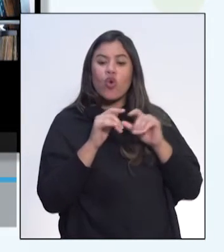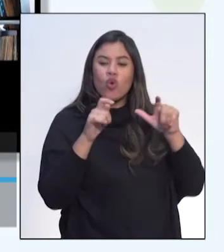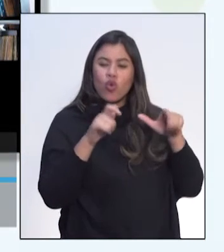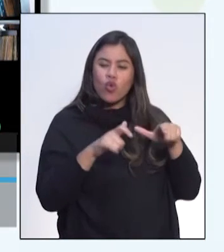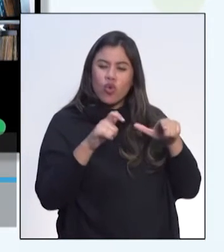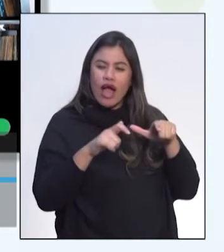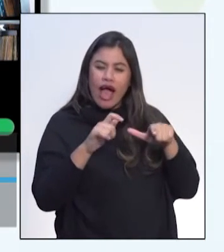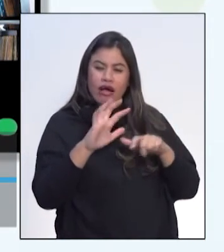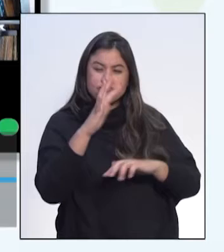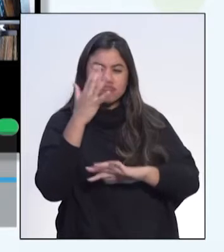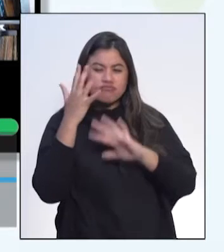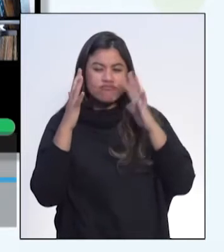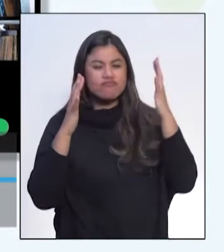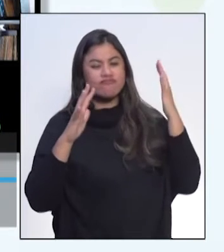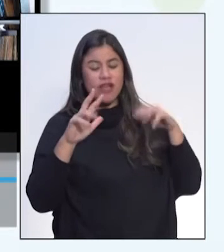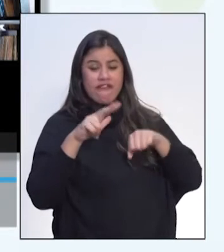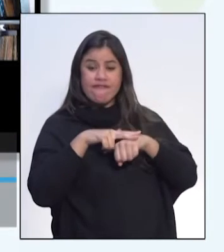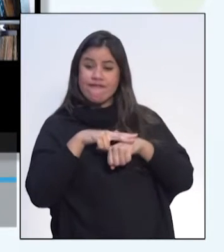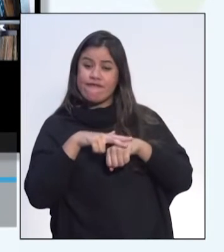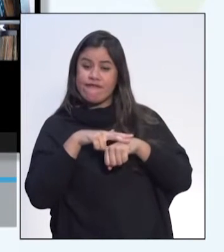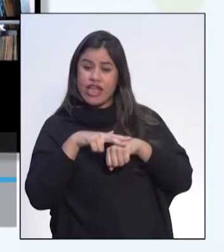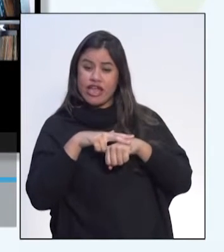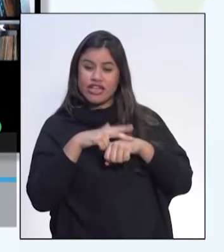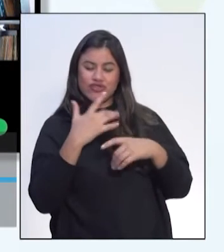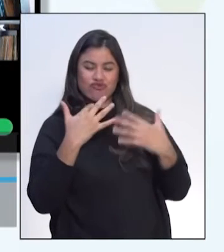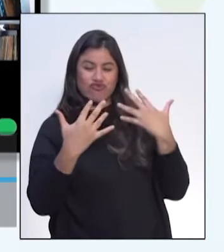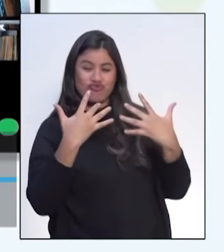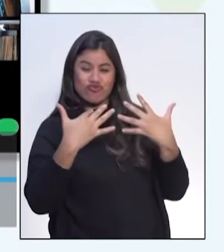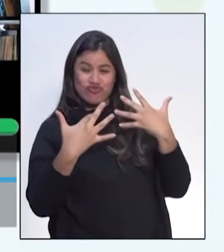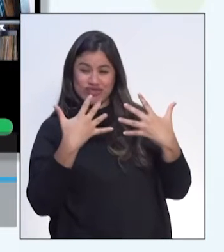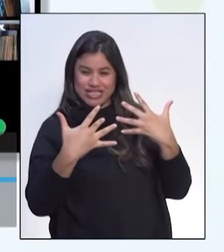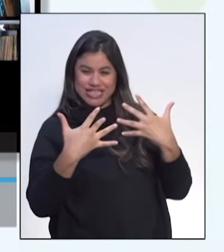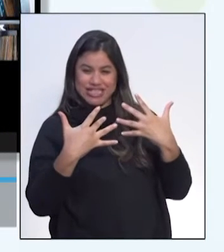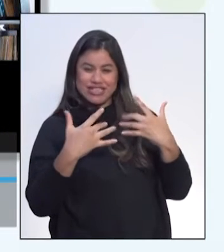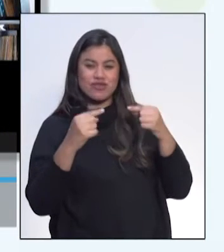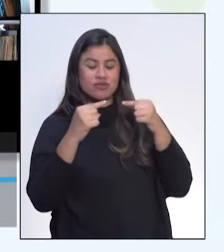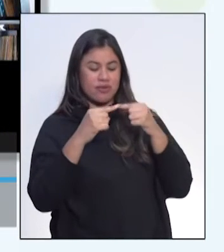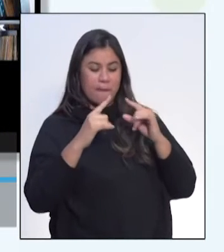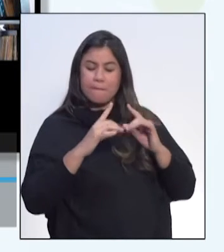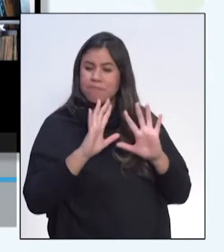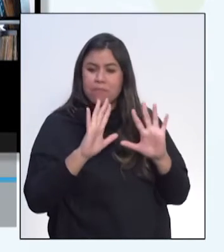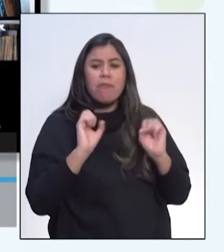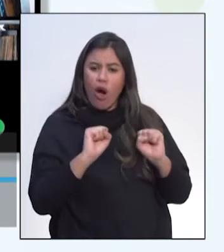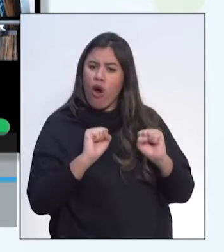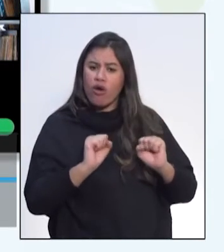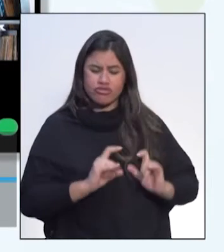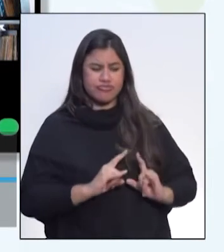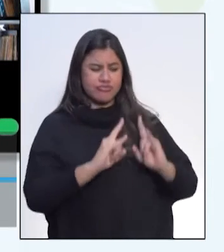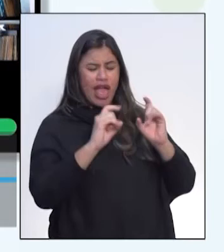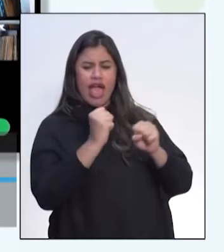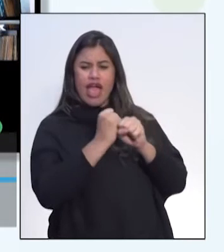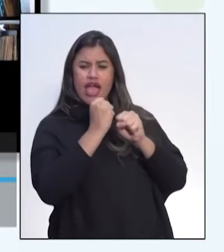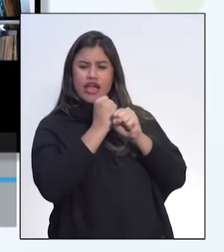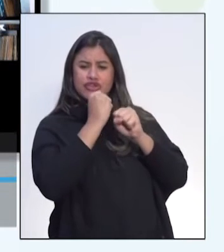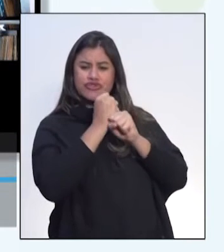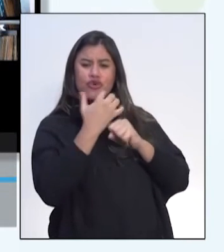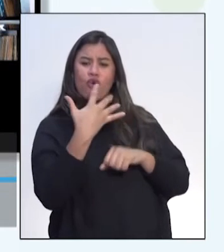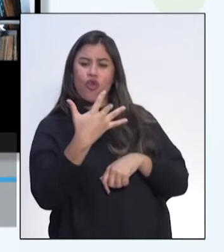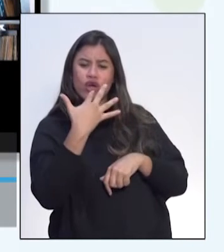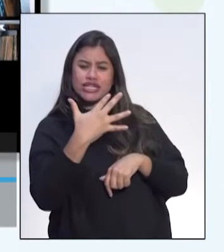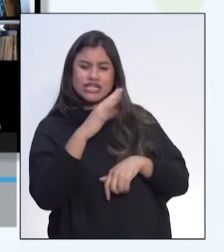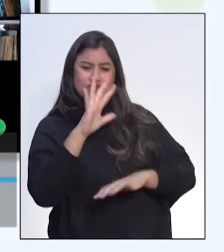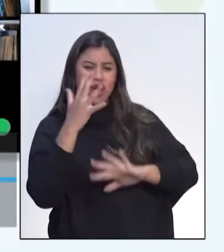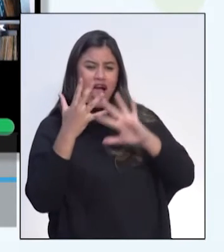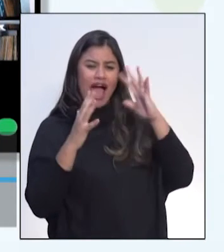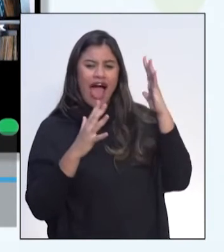mais verde, um ambiente com mais árvores, um ambiente mais colorido, desde que seja um prédio colorido, com uma árvore,